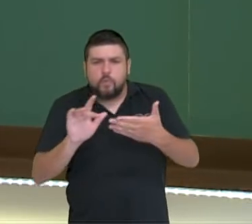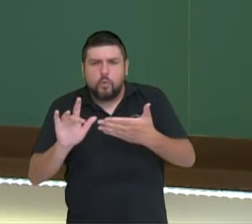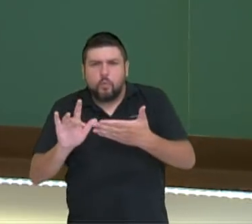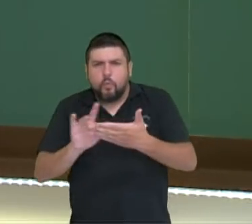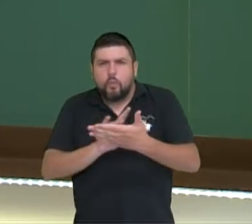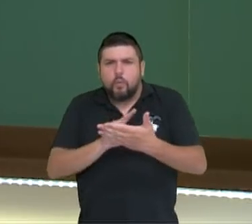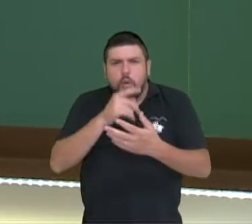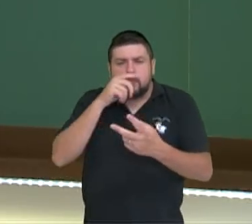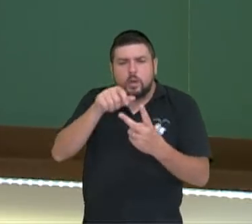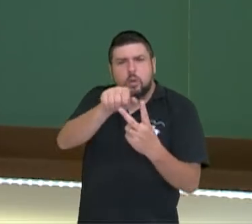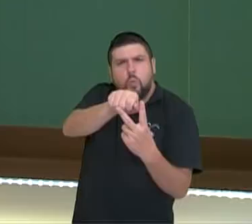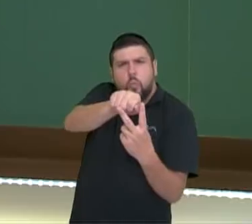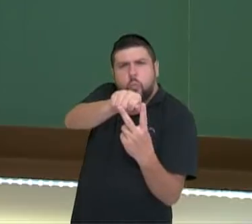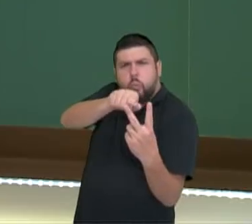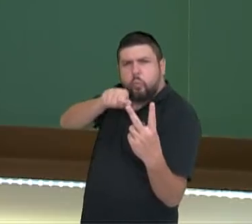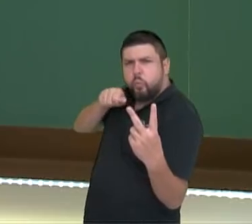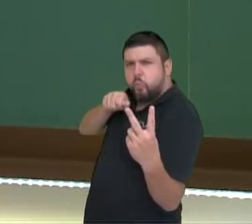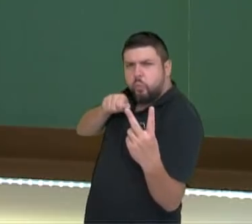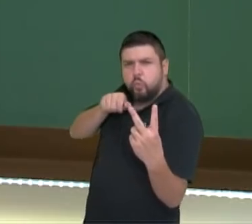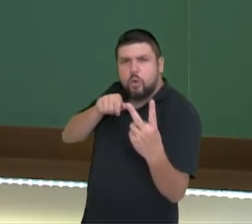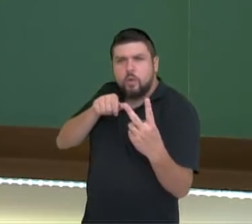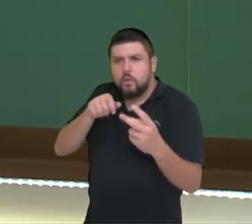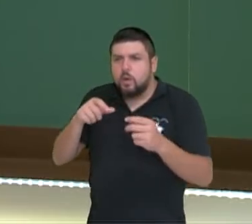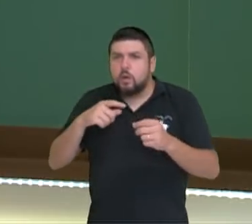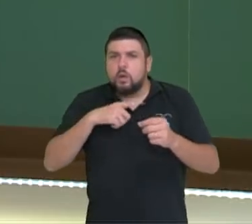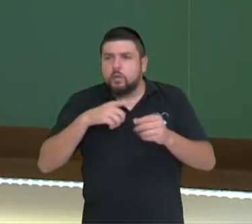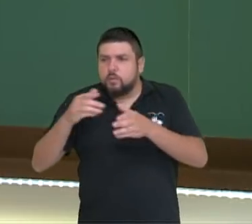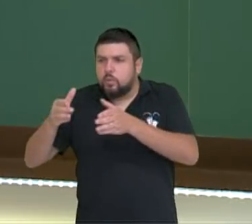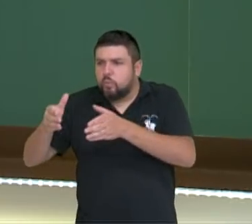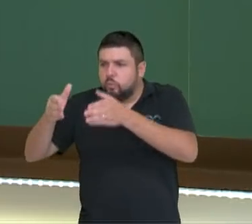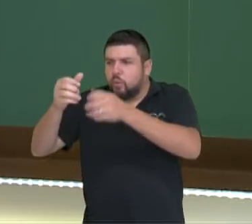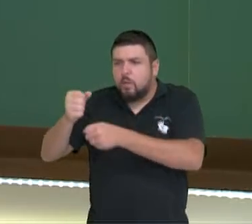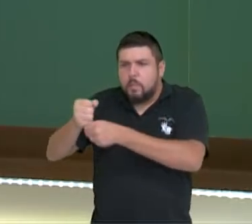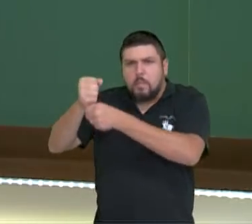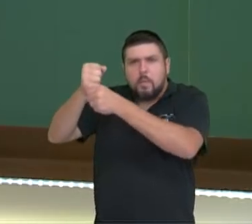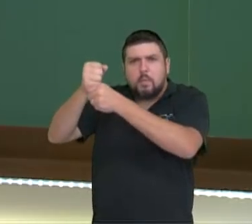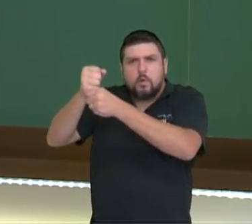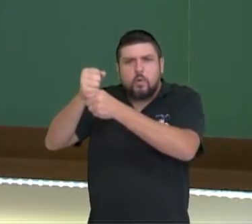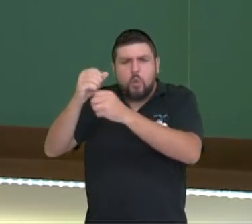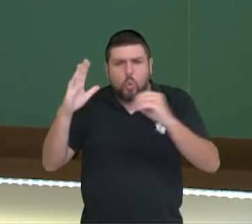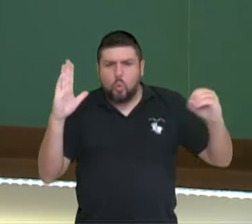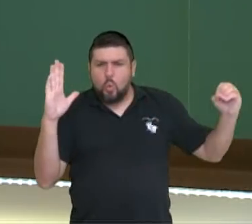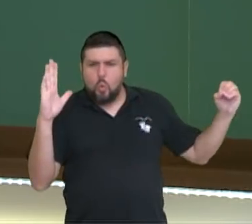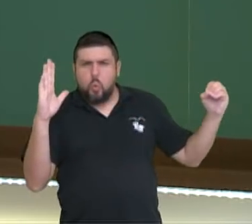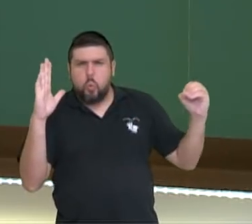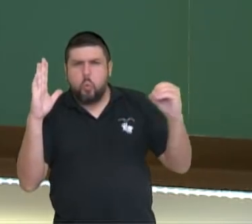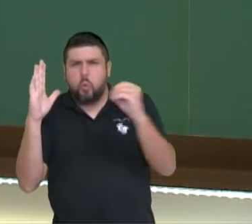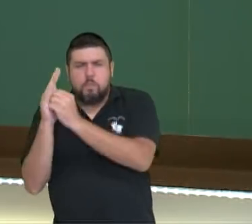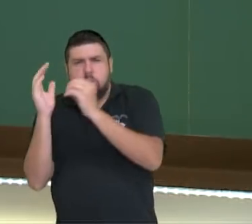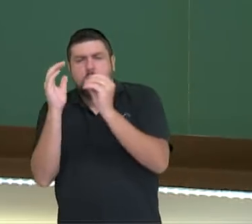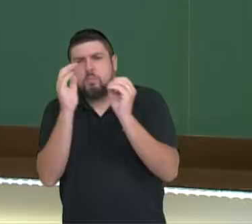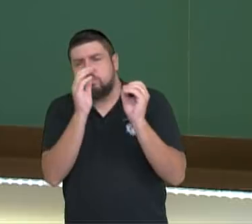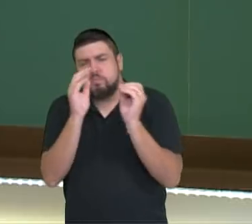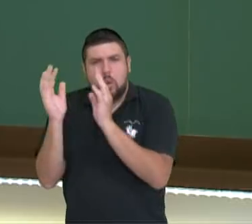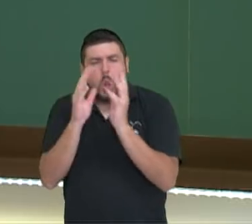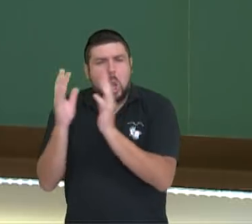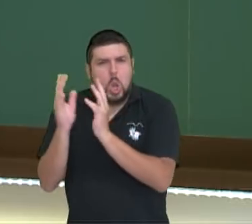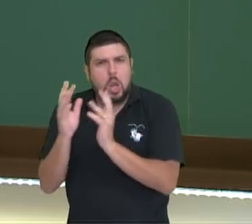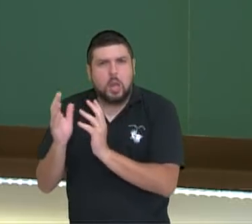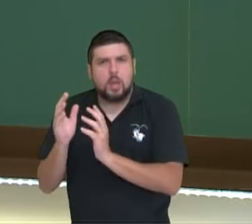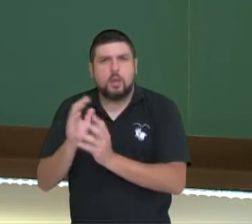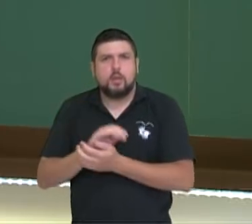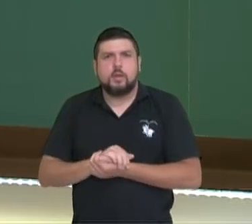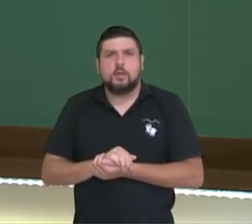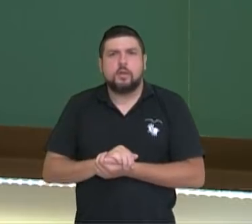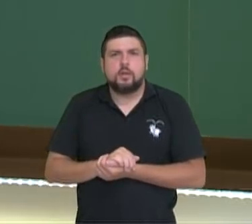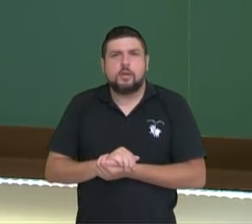bola em formato de passarinho contra uma fortaleza, né? Tentando atingir alguns alvos. Daí